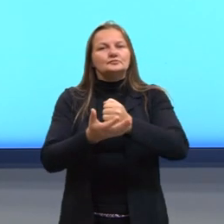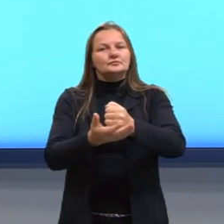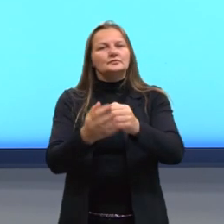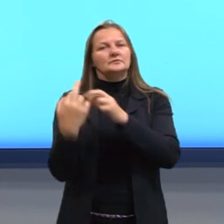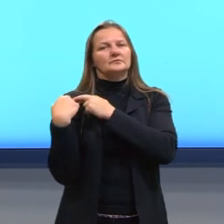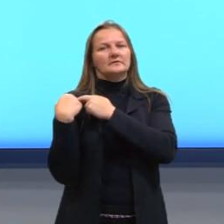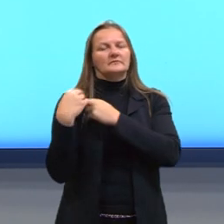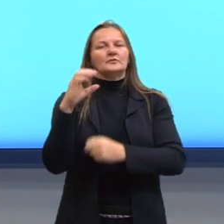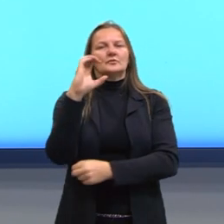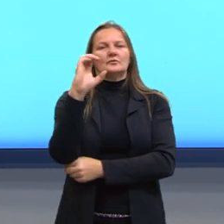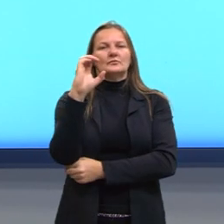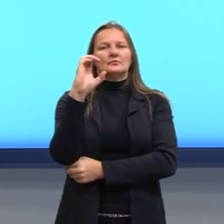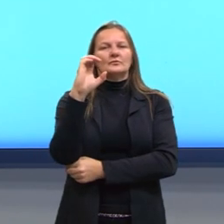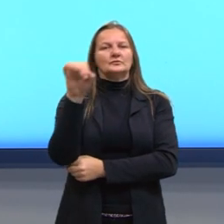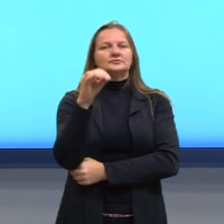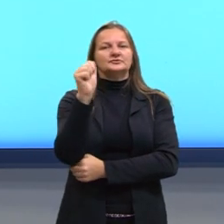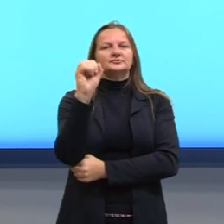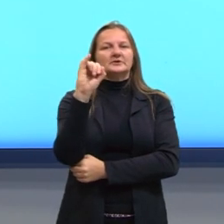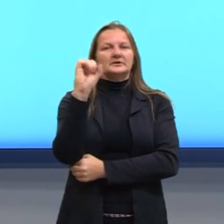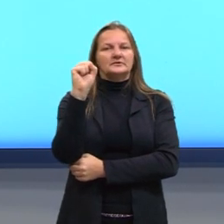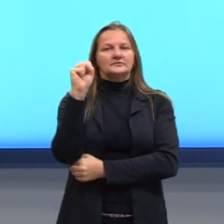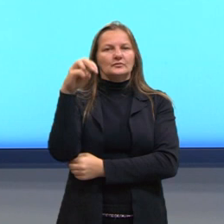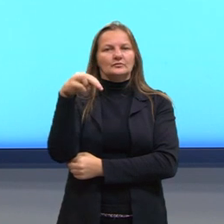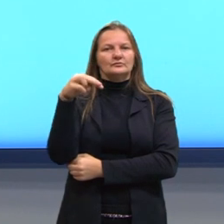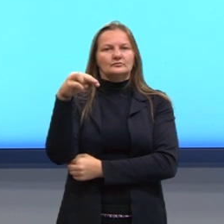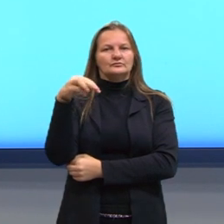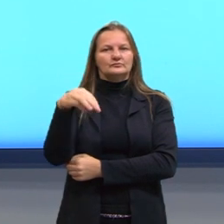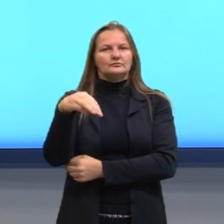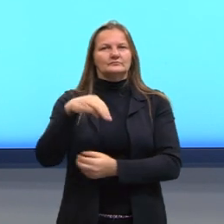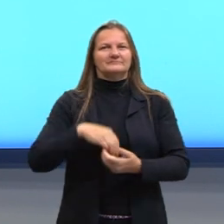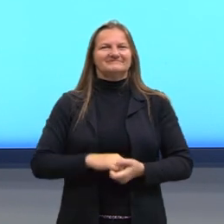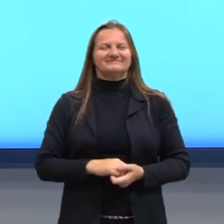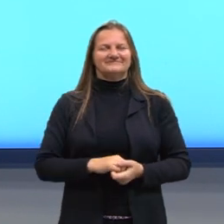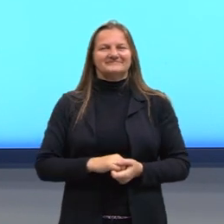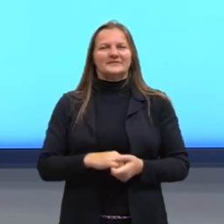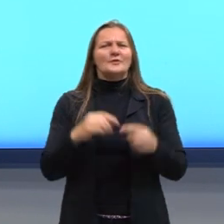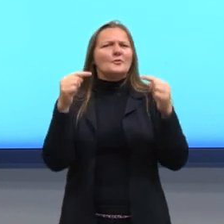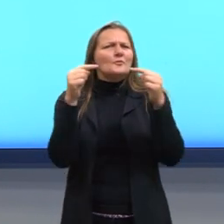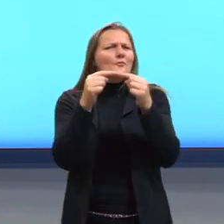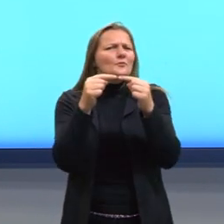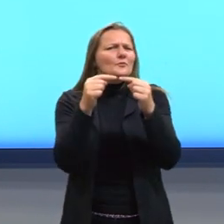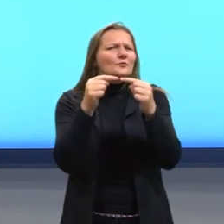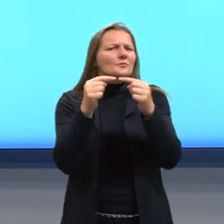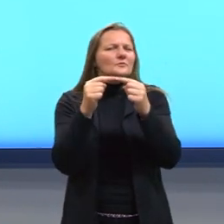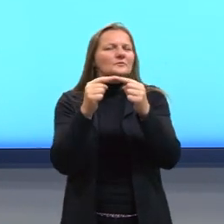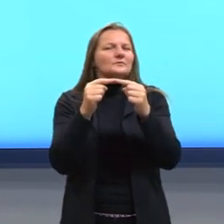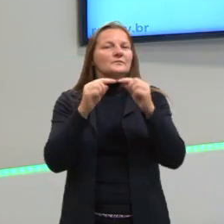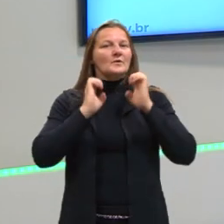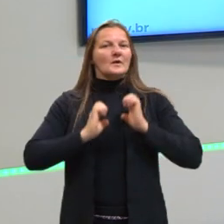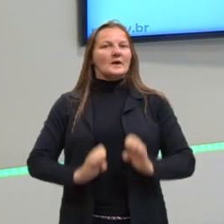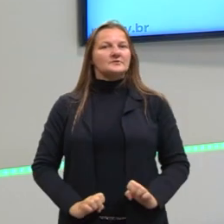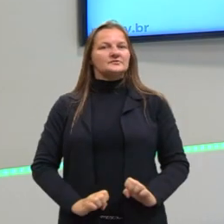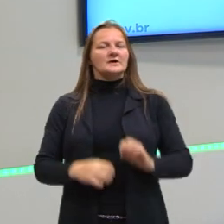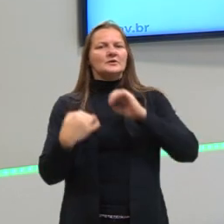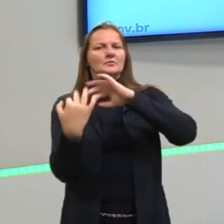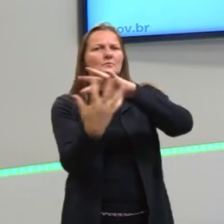ou professor já em São Paulo que sempre nos acompanha a finalidade da ética no mundo contemporâneo